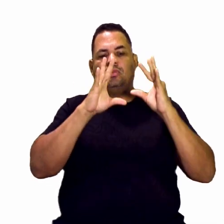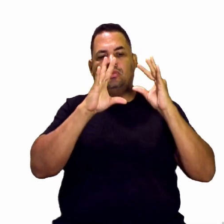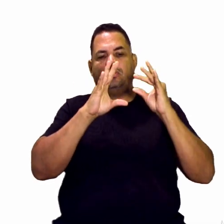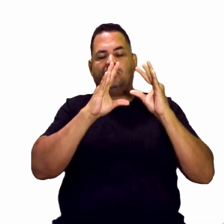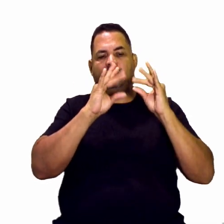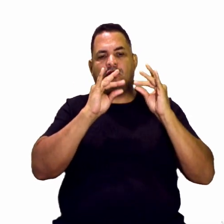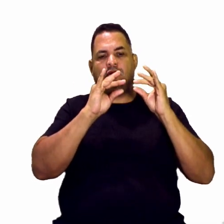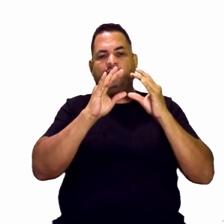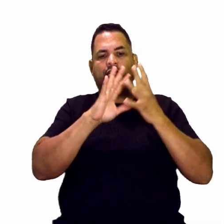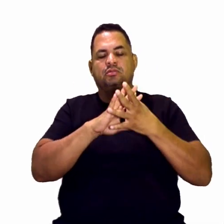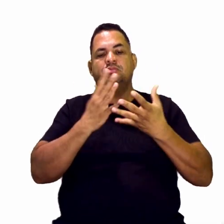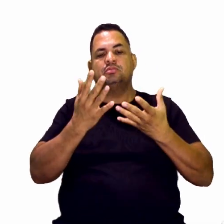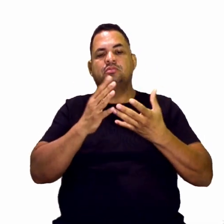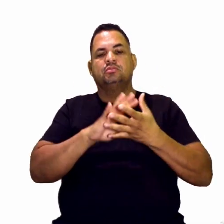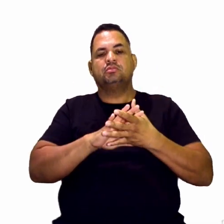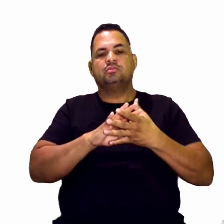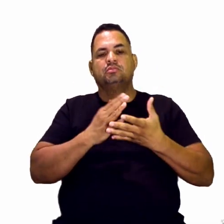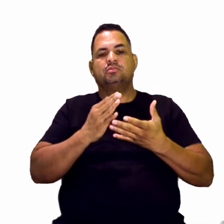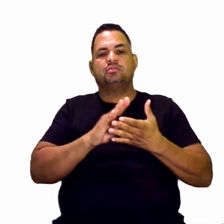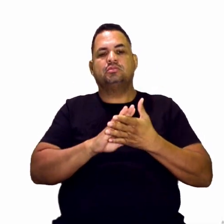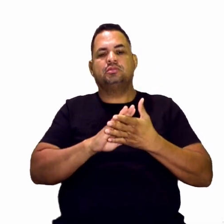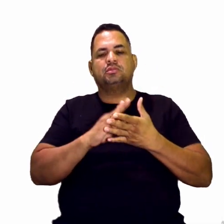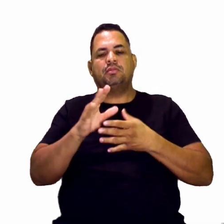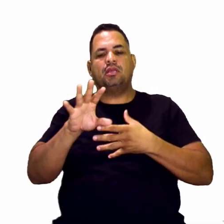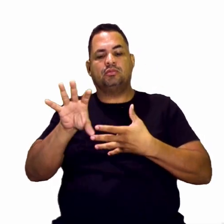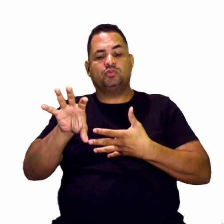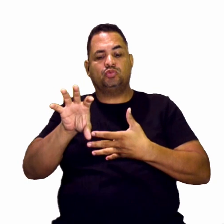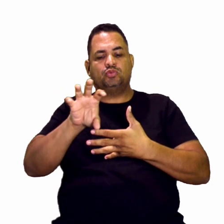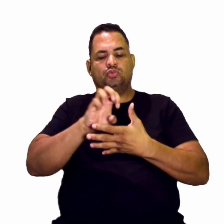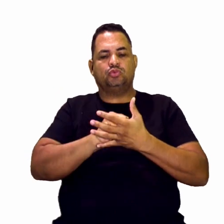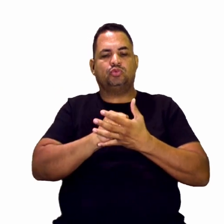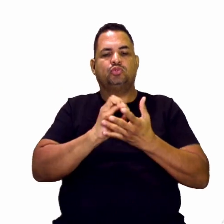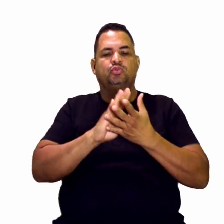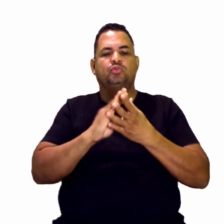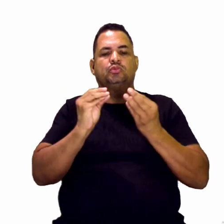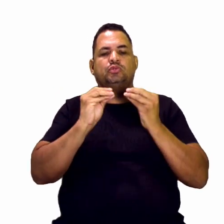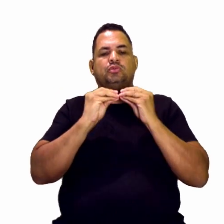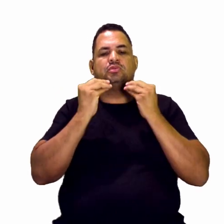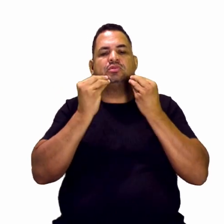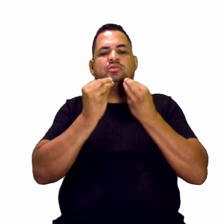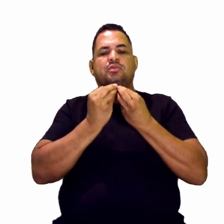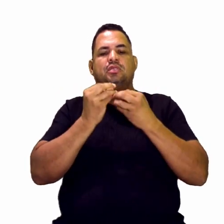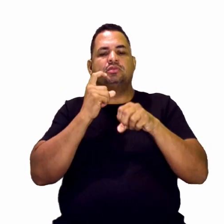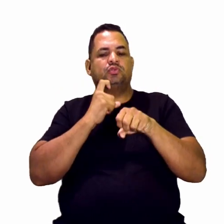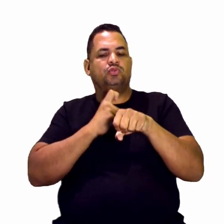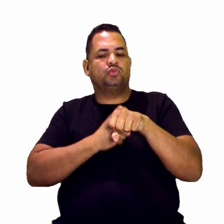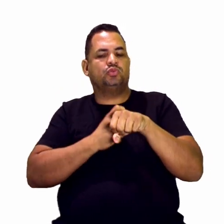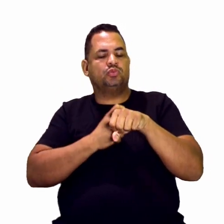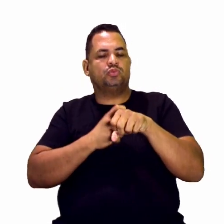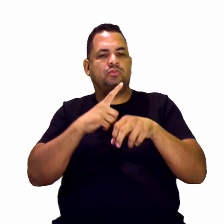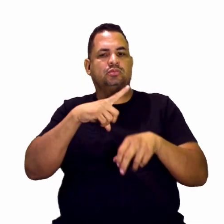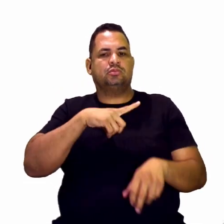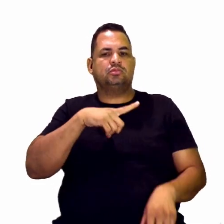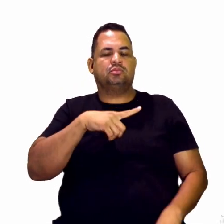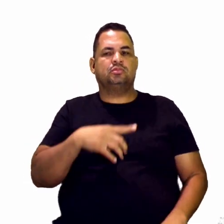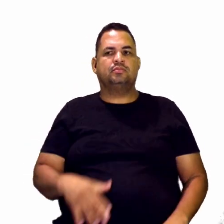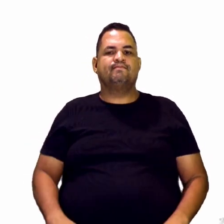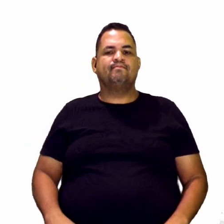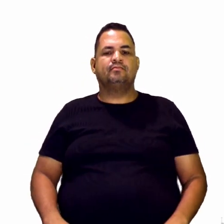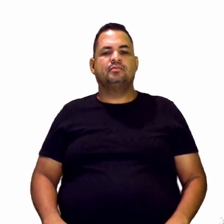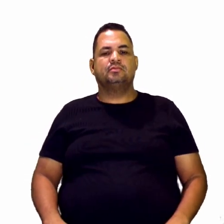o engolimento de substâncias mais sólidas, como, por exemplo, bactérias. Para vocês terem uma ideia, uma célula